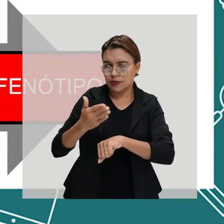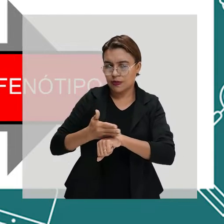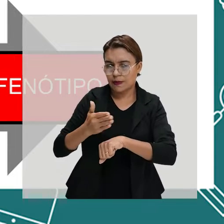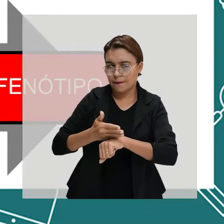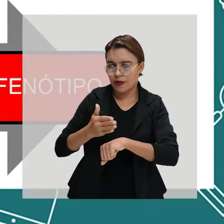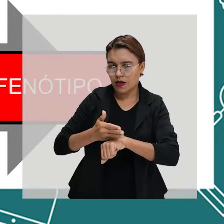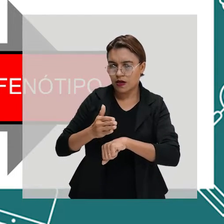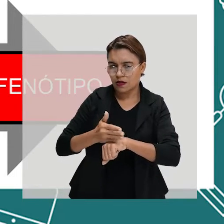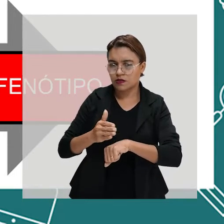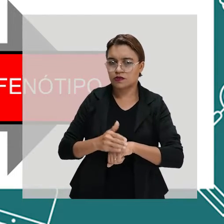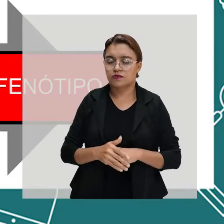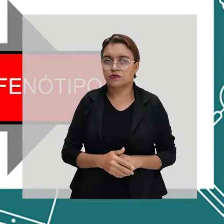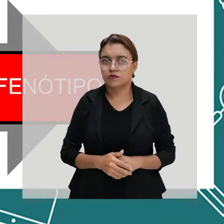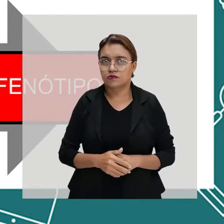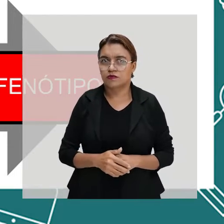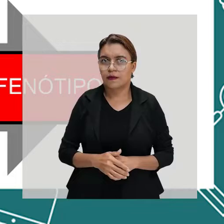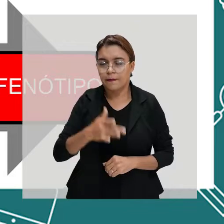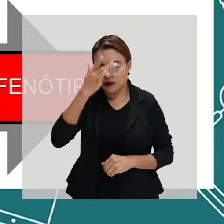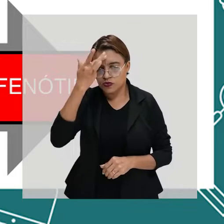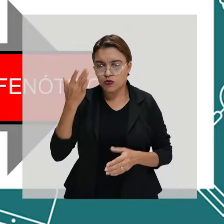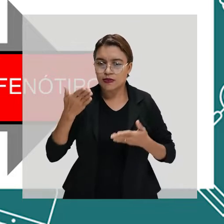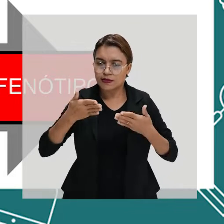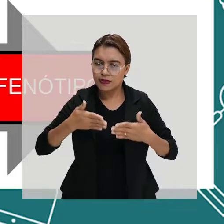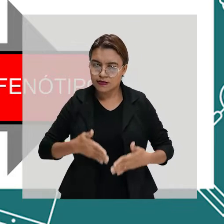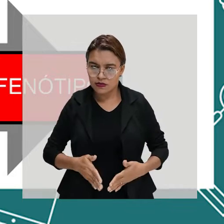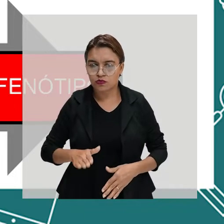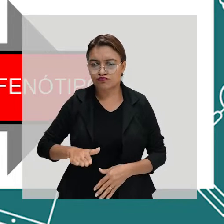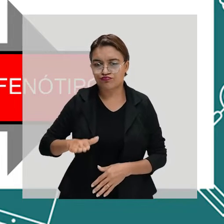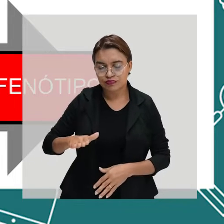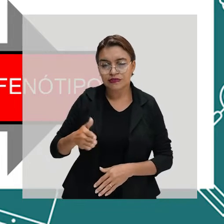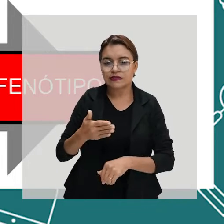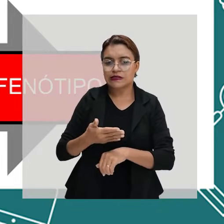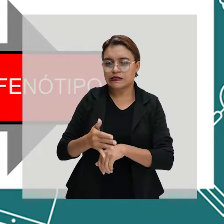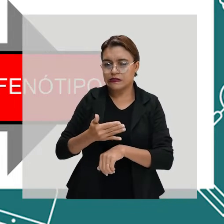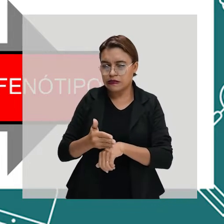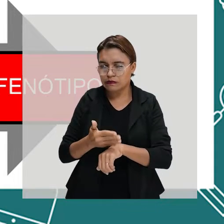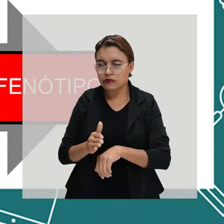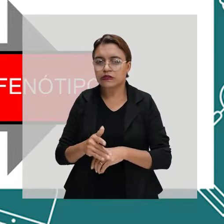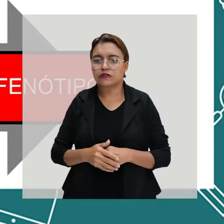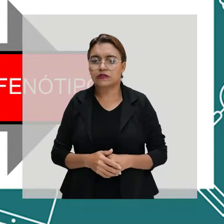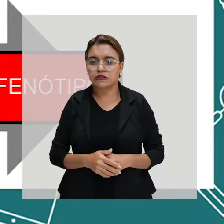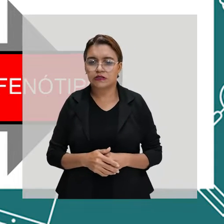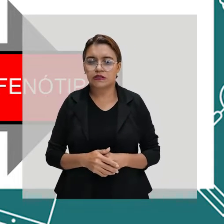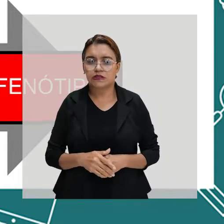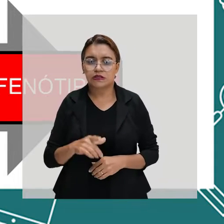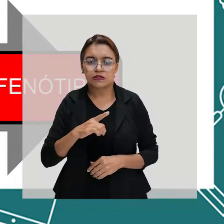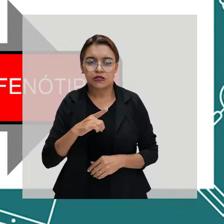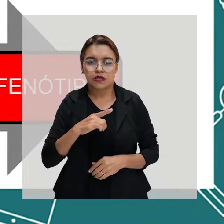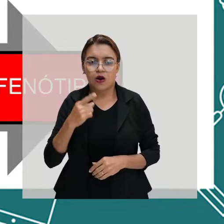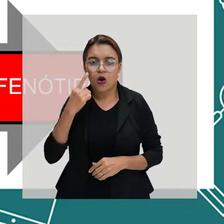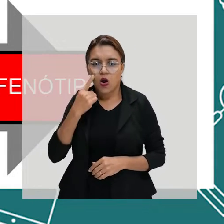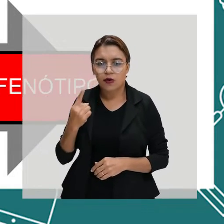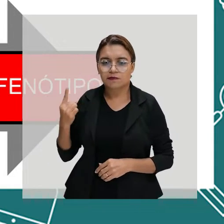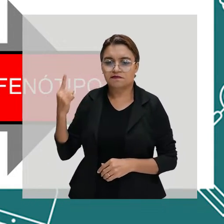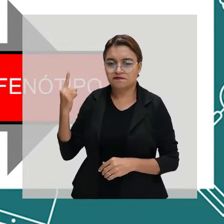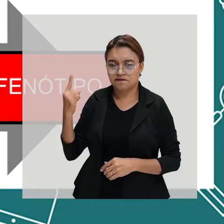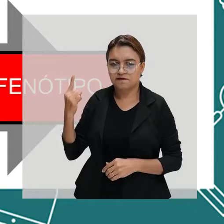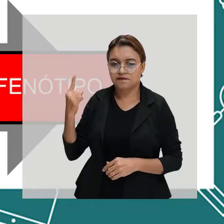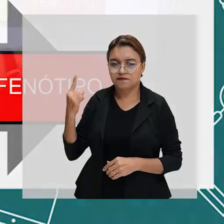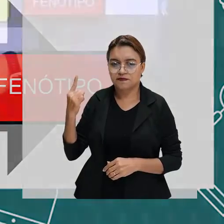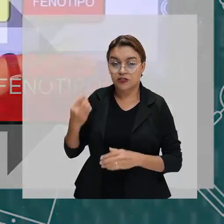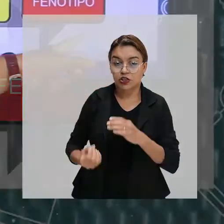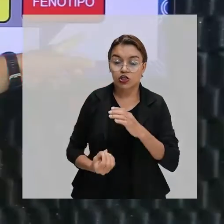o indivíduo nasceu aqui ó e treinou tem as influências do ambiente tem o acaso formou um